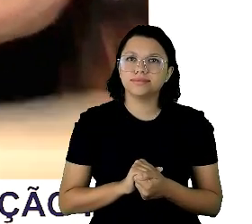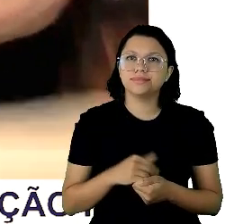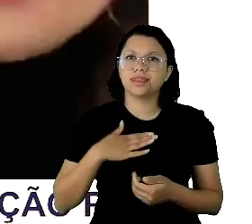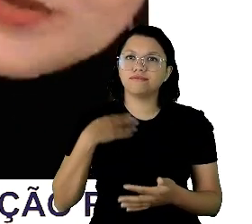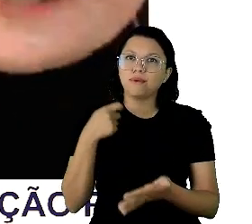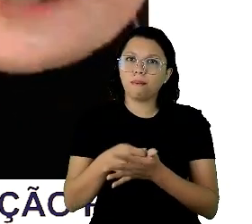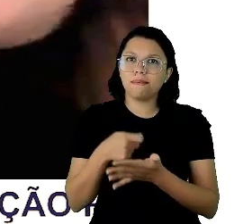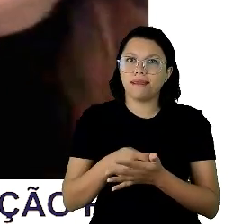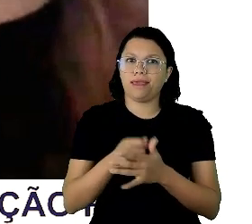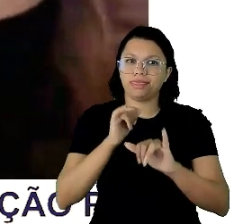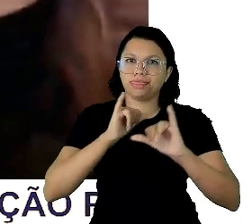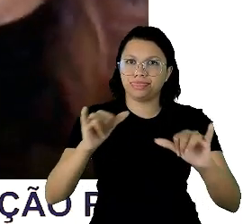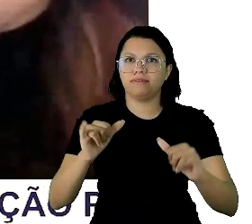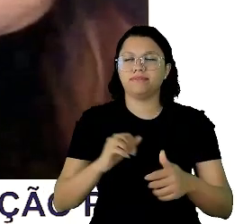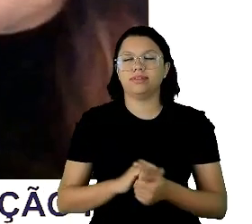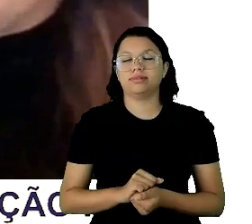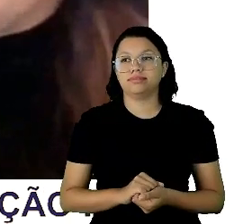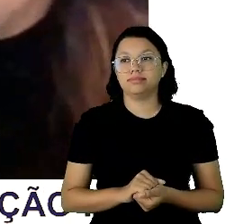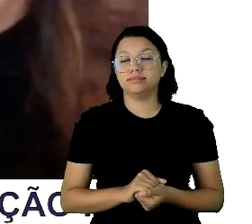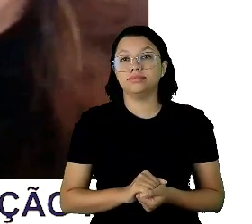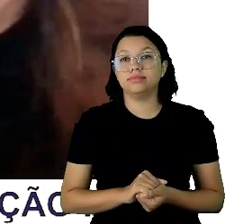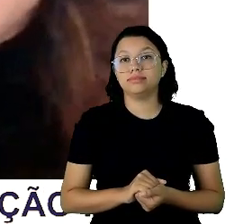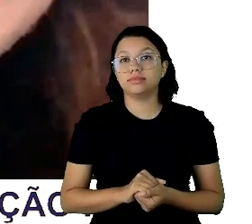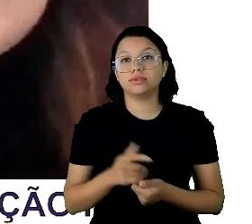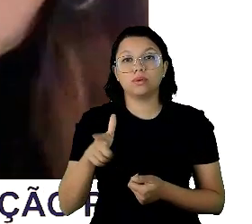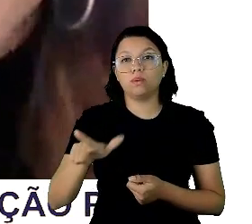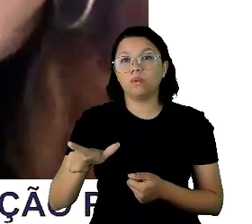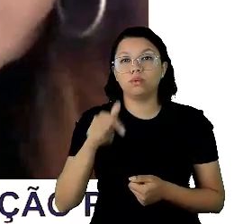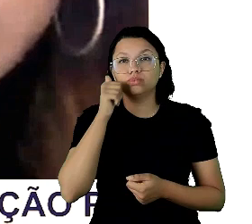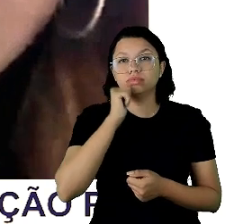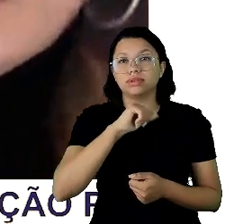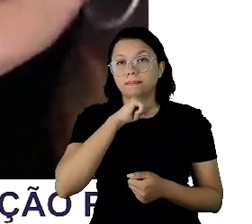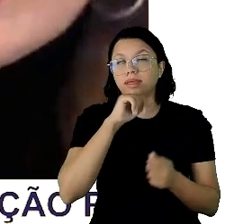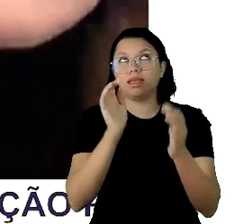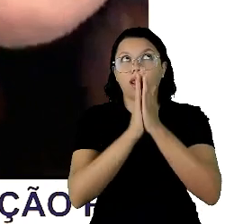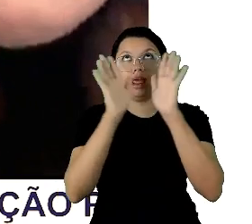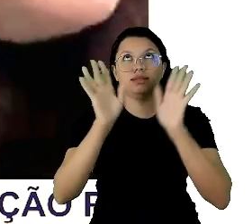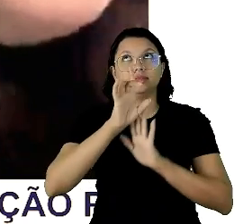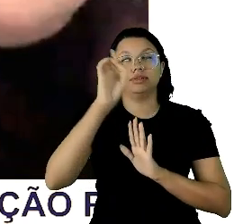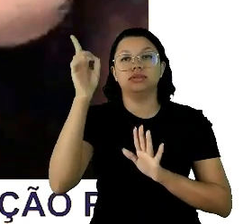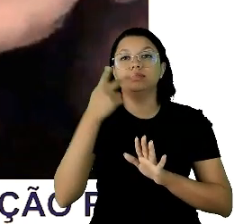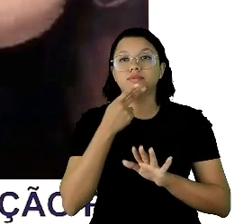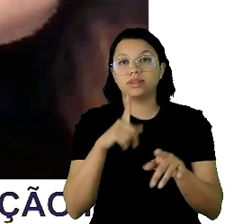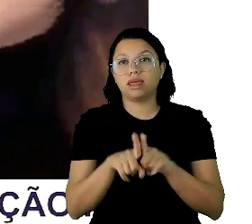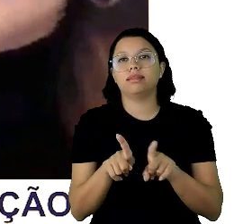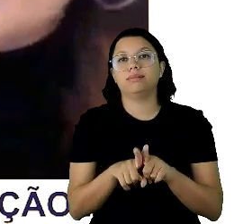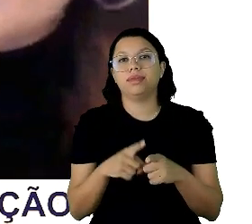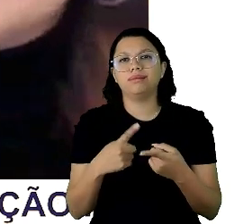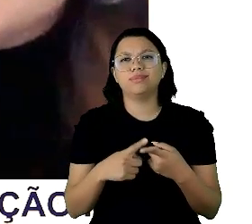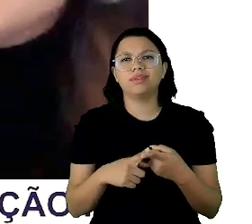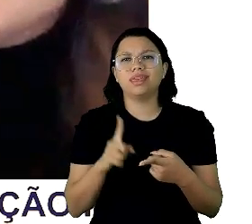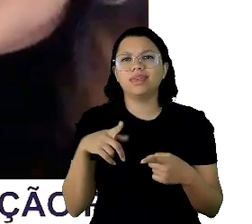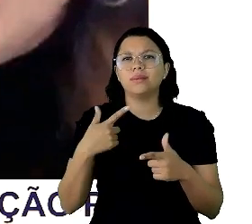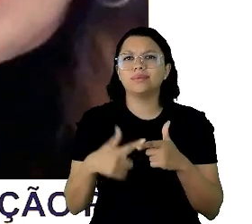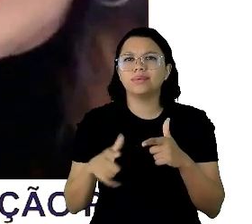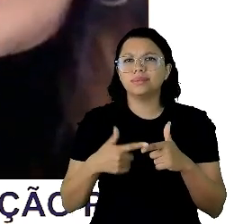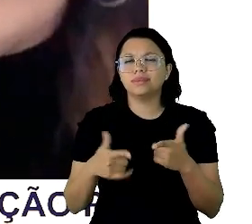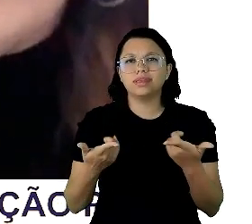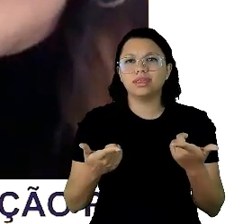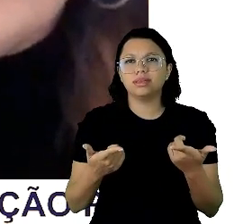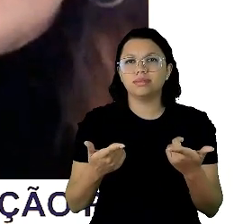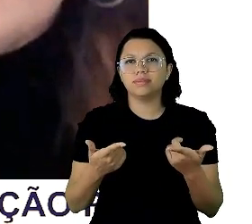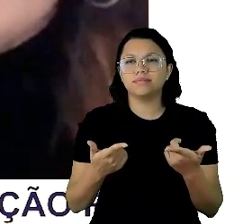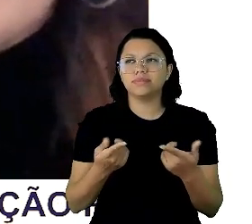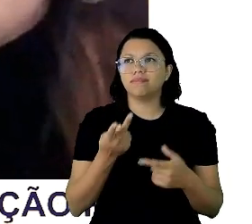ênfase. E aí outras mães, graças a Deus, acompanharam, porque é um problema. Aí vai falar um negócio desse na